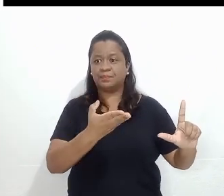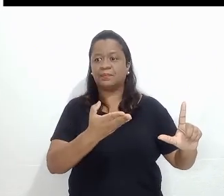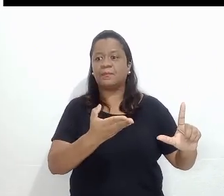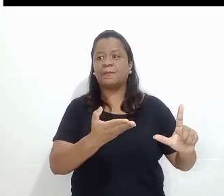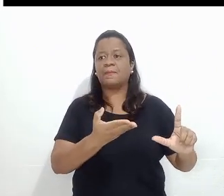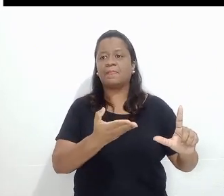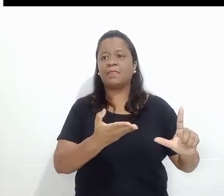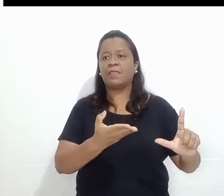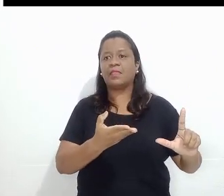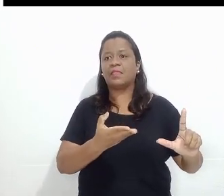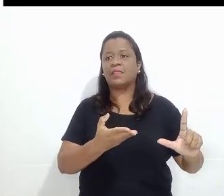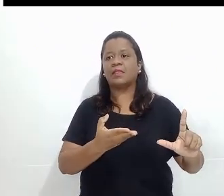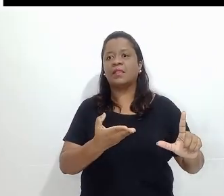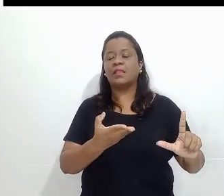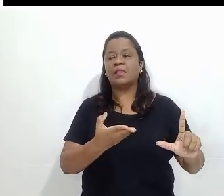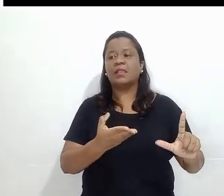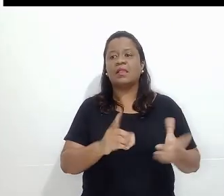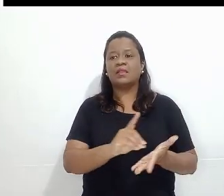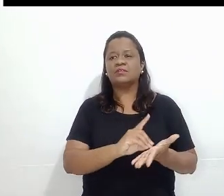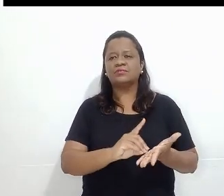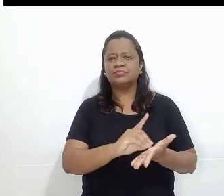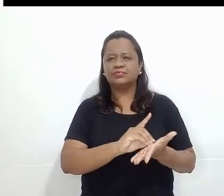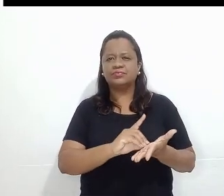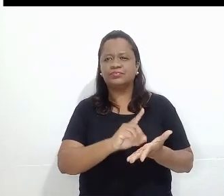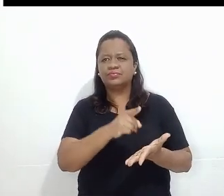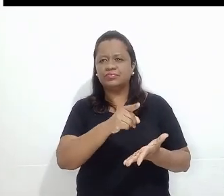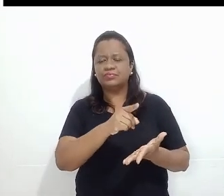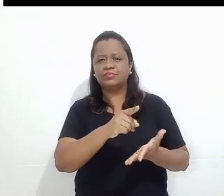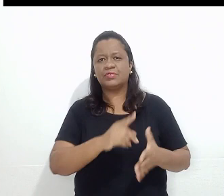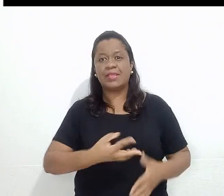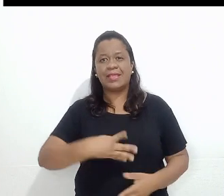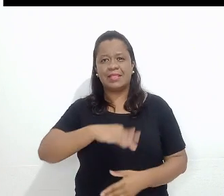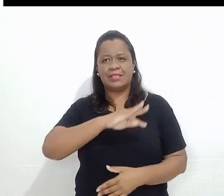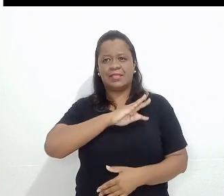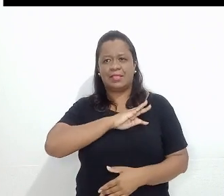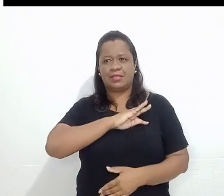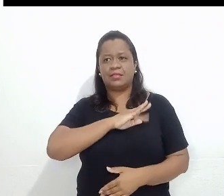início, que é o Digital Image Technician. O que ele faz?